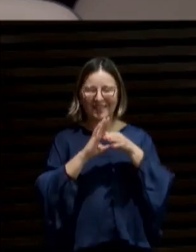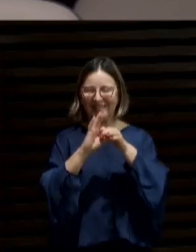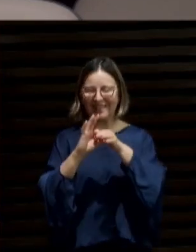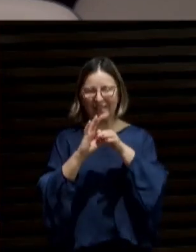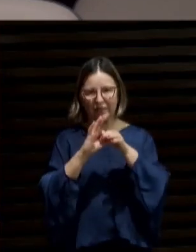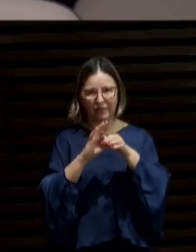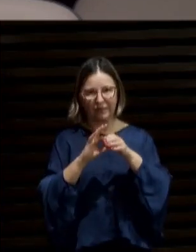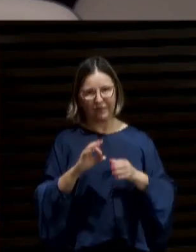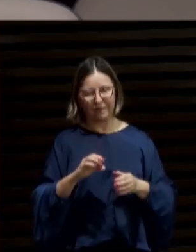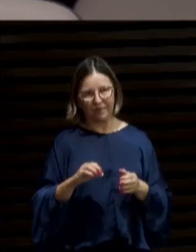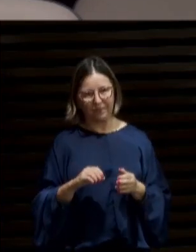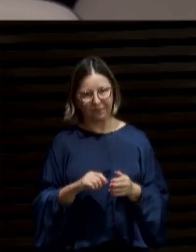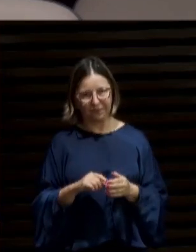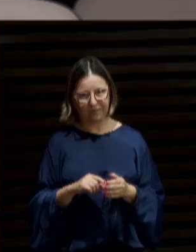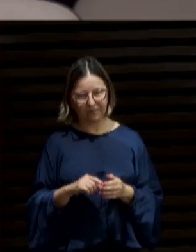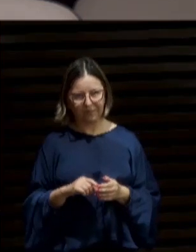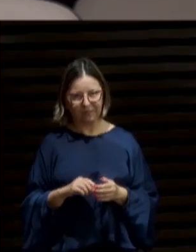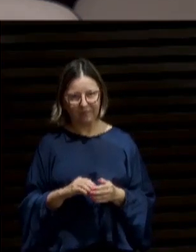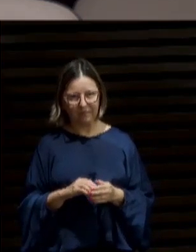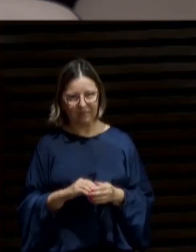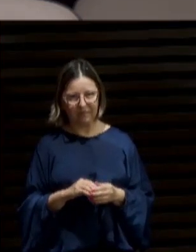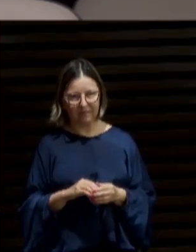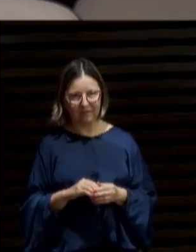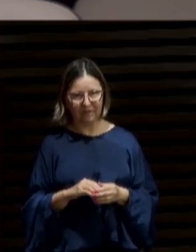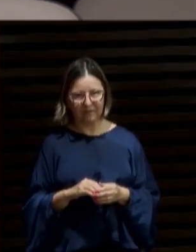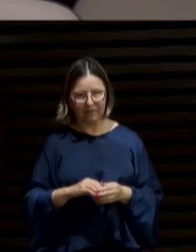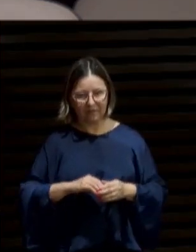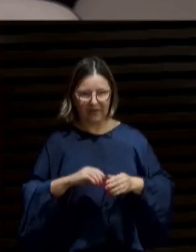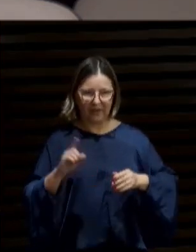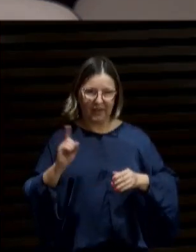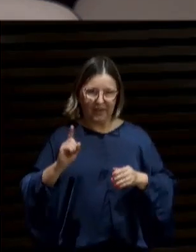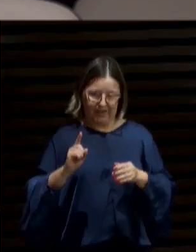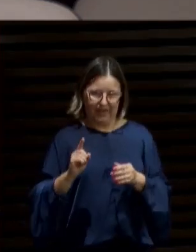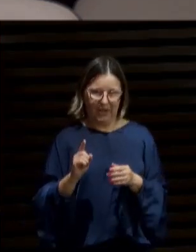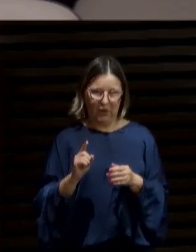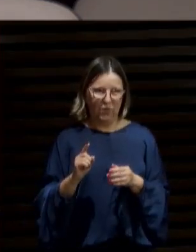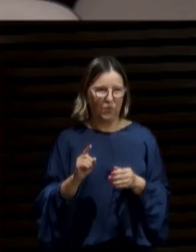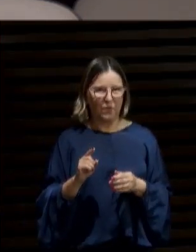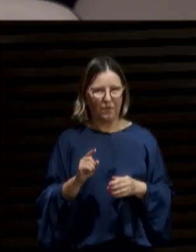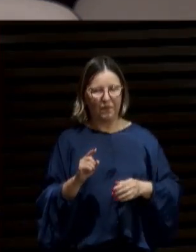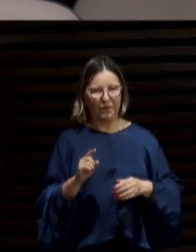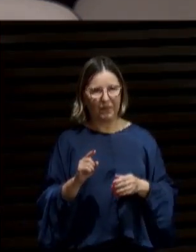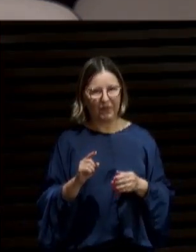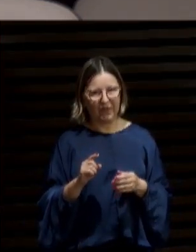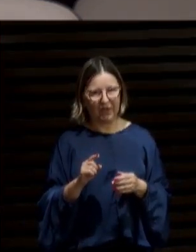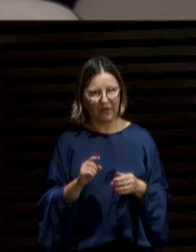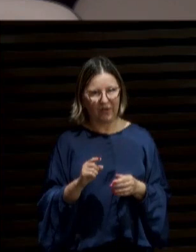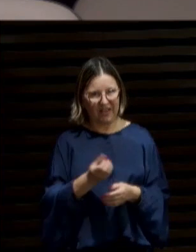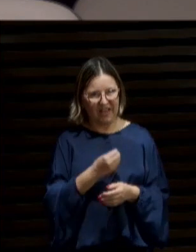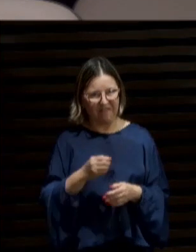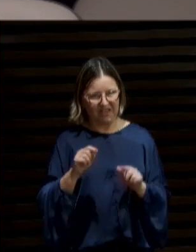sendo costurada com esse ecumenismo da nova ordem mundial. Não é